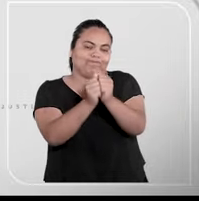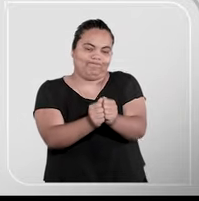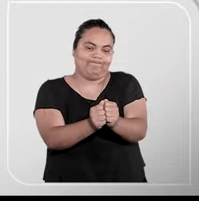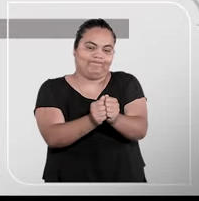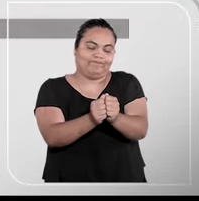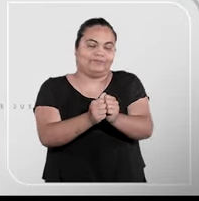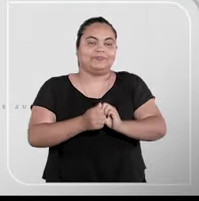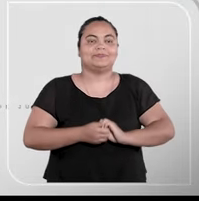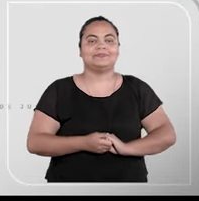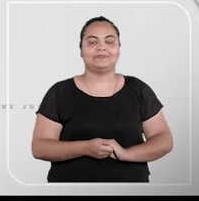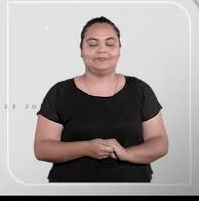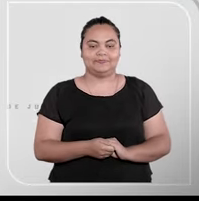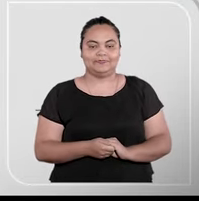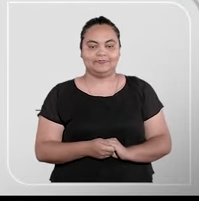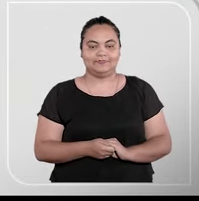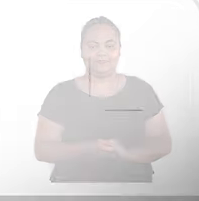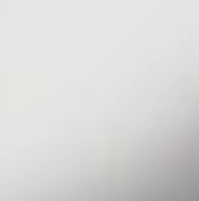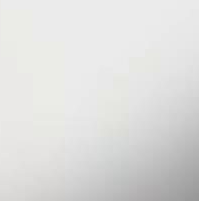serve.